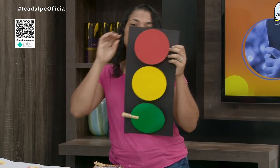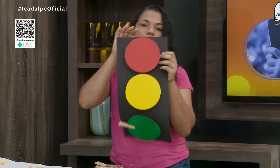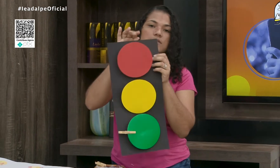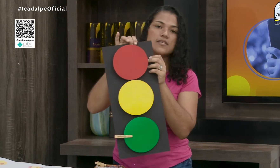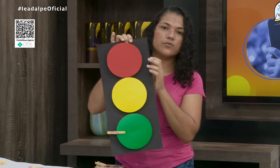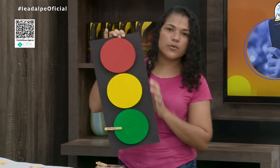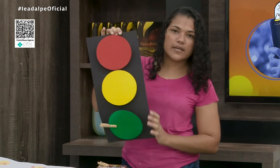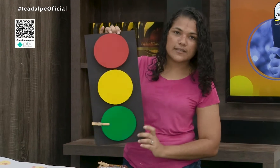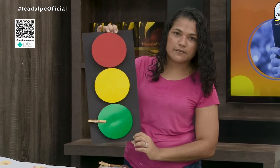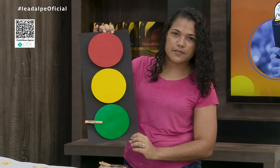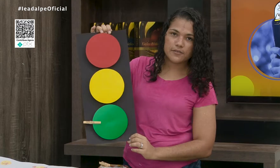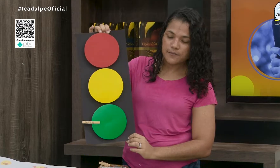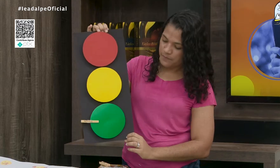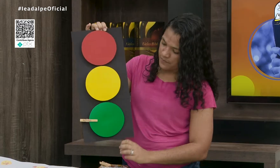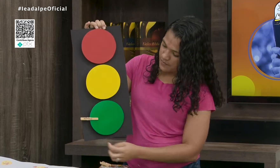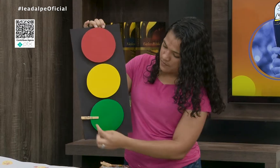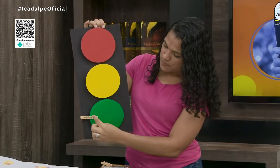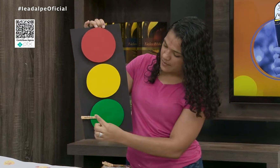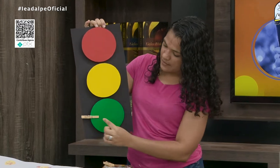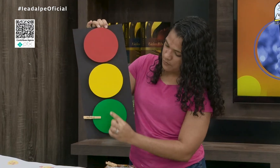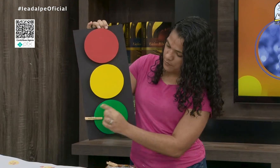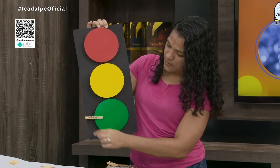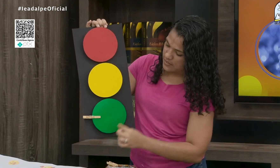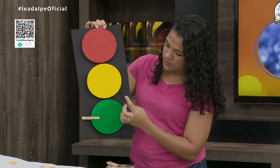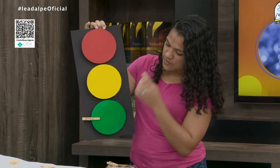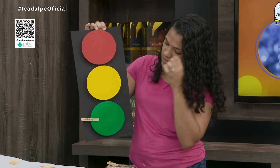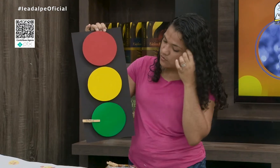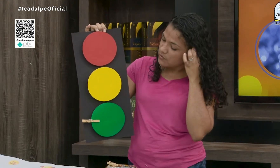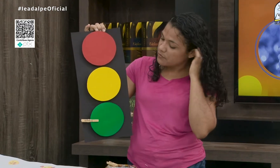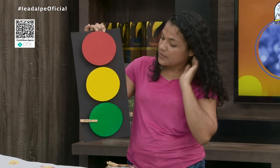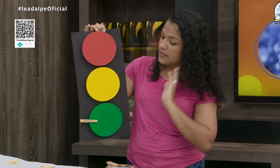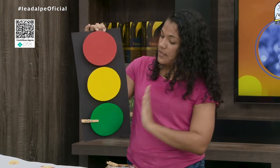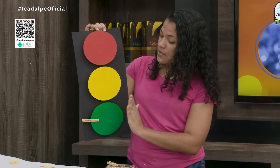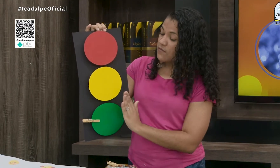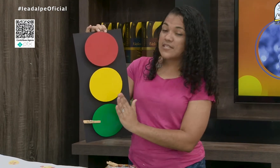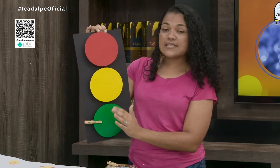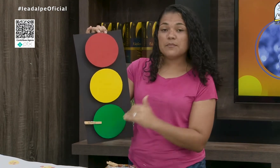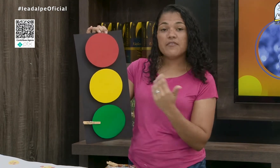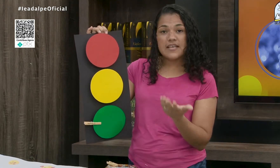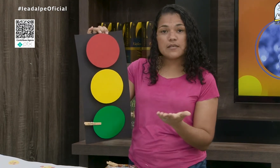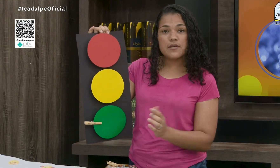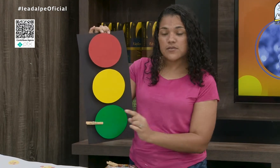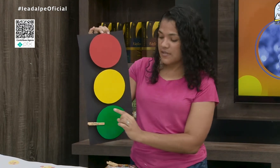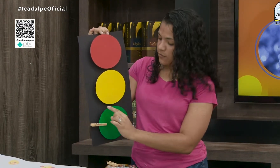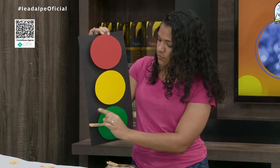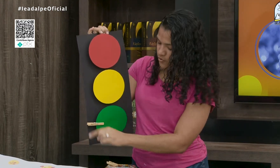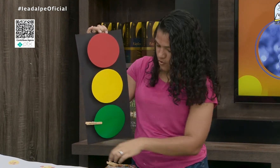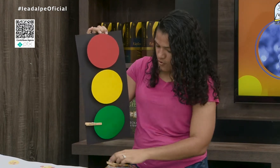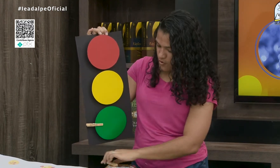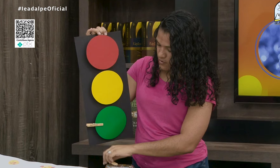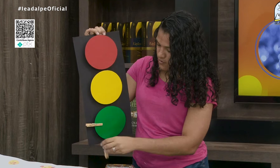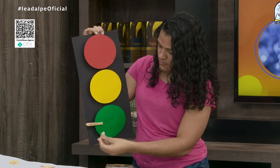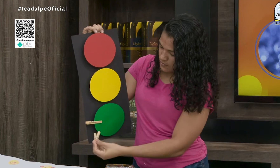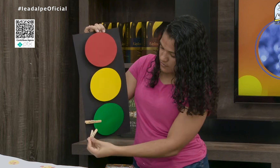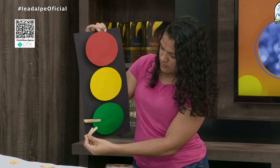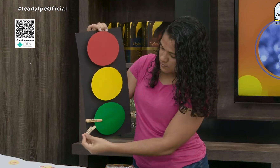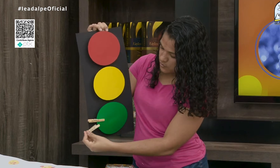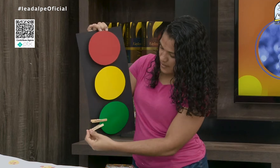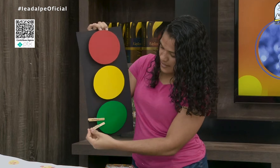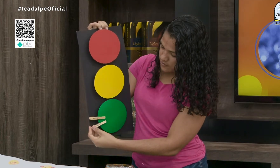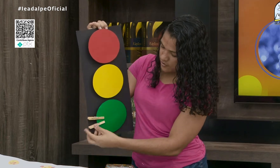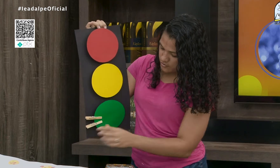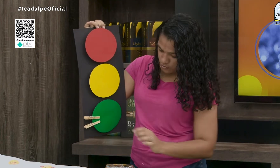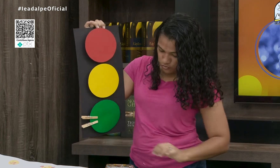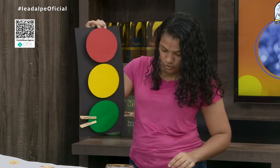ó. Viu que segurou aqui, tá vendo? O pegador ficou aqui no círculo verde. Você sempre vai receber seus alunos com